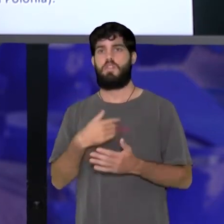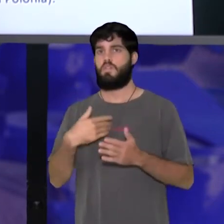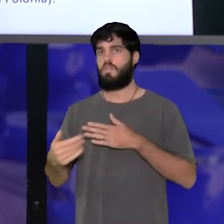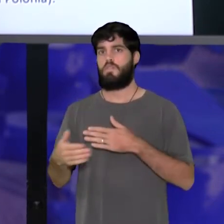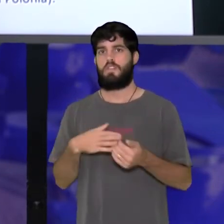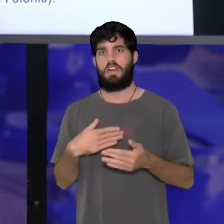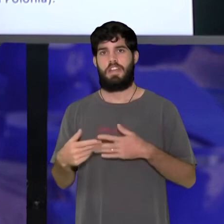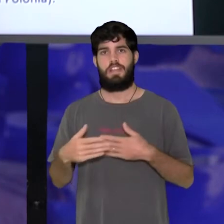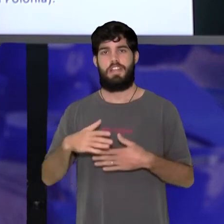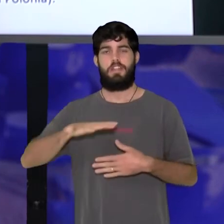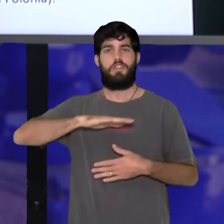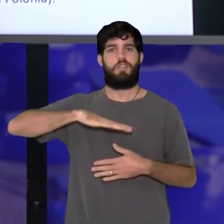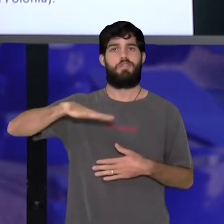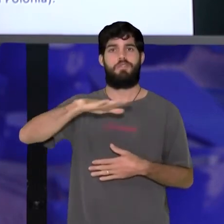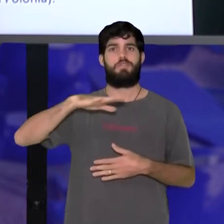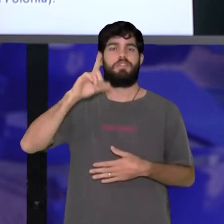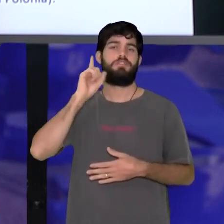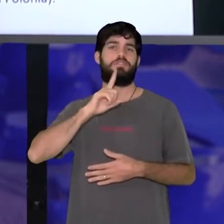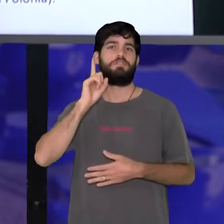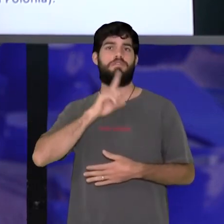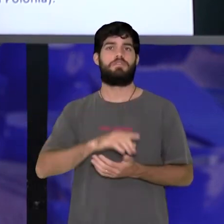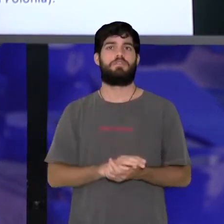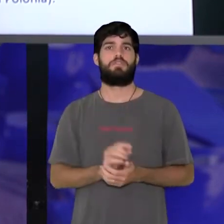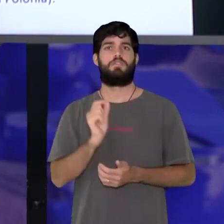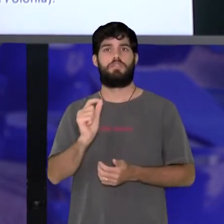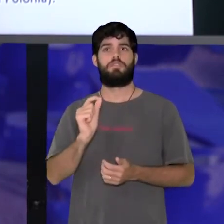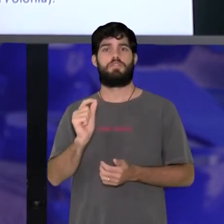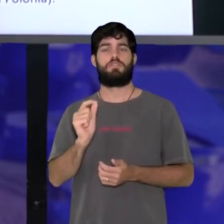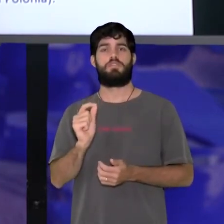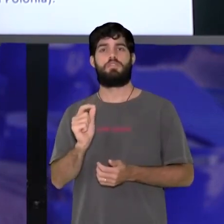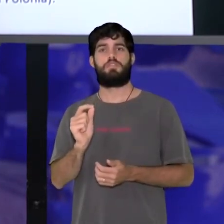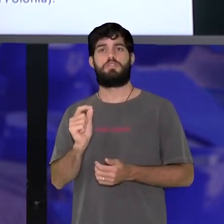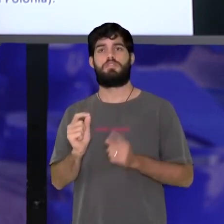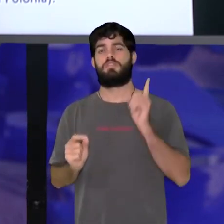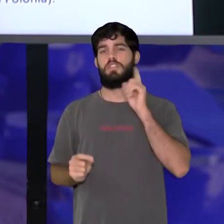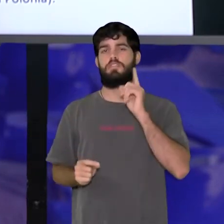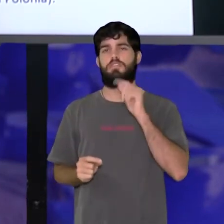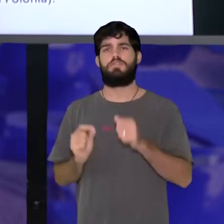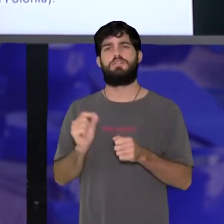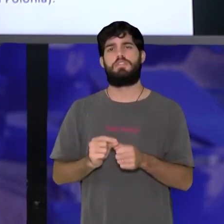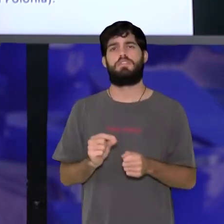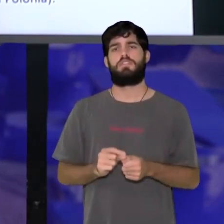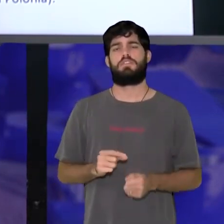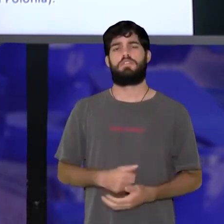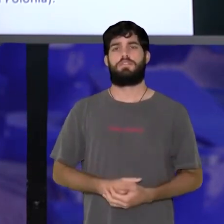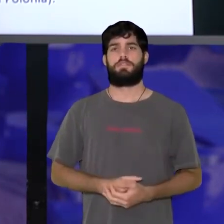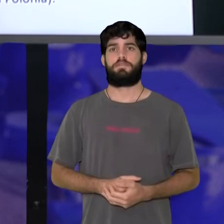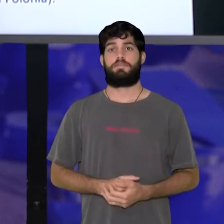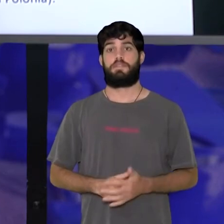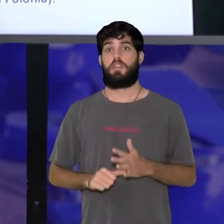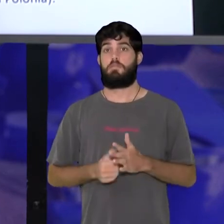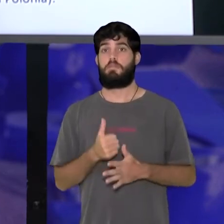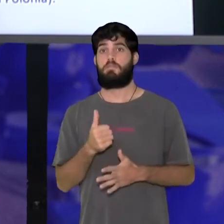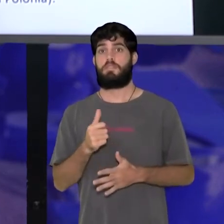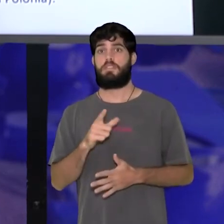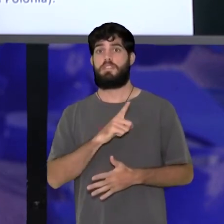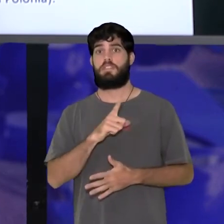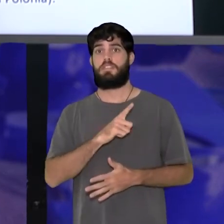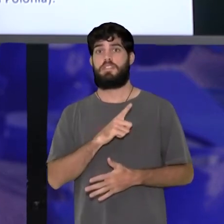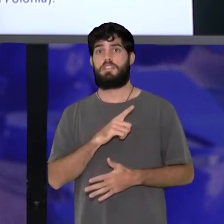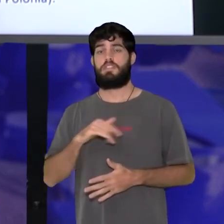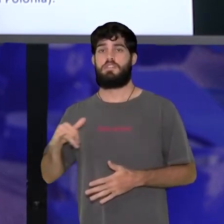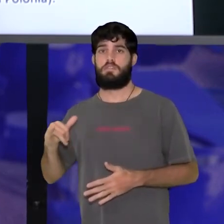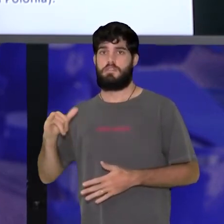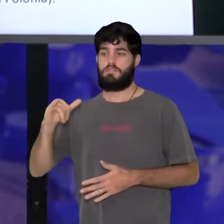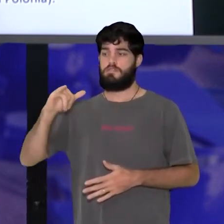parte dos Estados Unidos. E o que foi que os americanos fizeram? Bom, primeiramente, os Estados Unidos tinham um avião chamado de